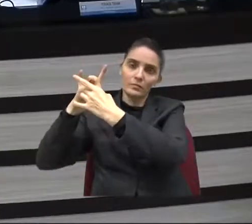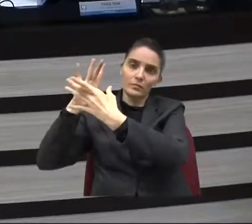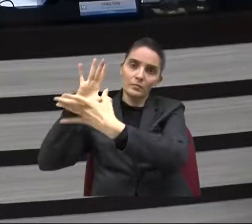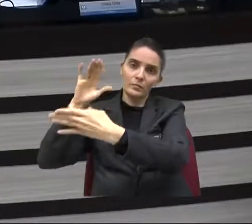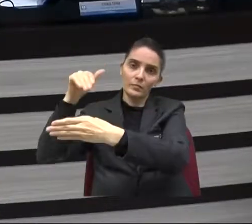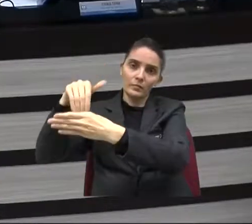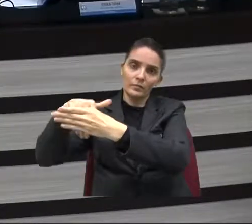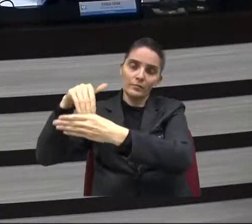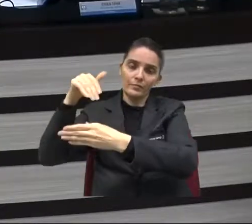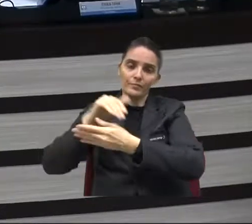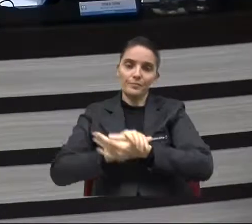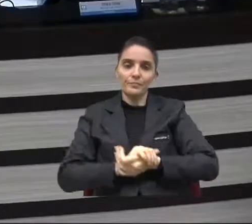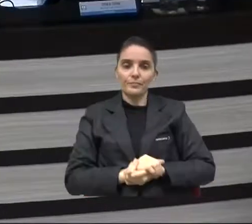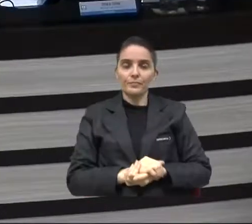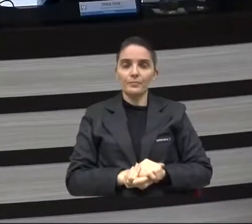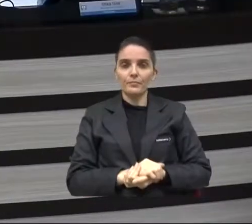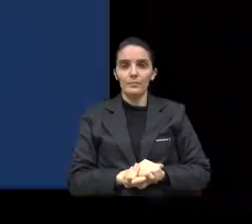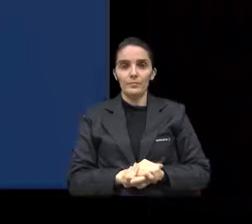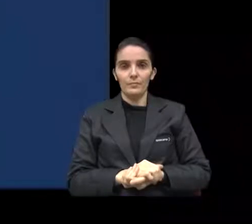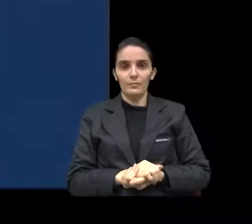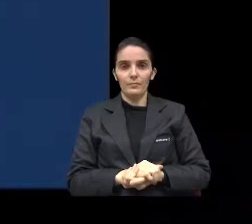aberto, senhores vereadores.